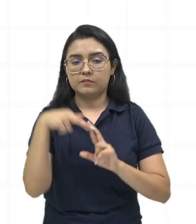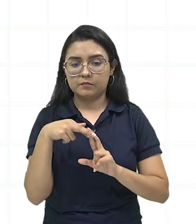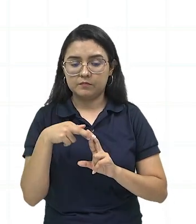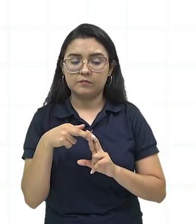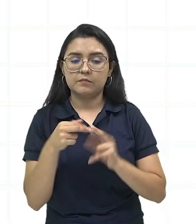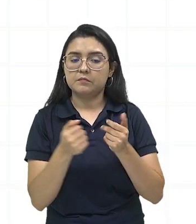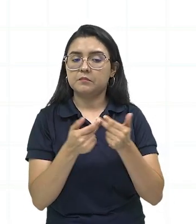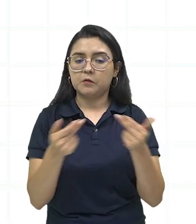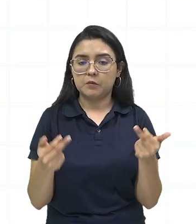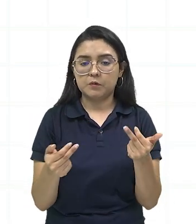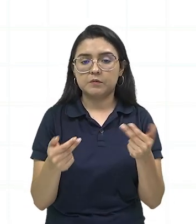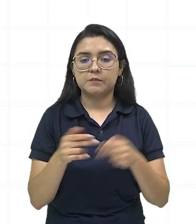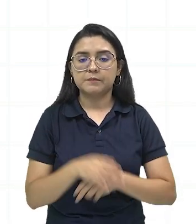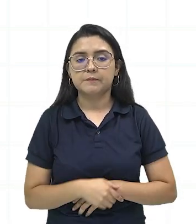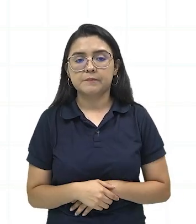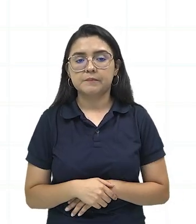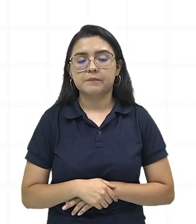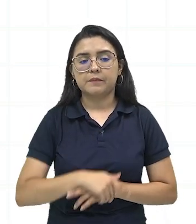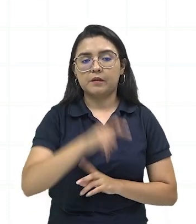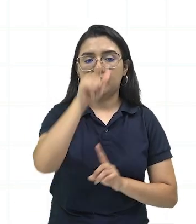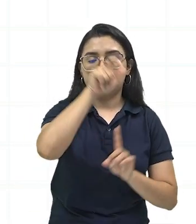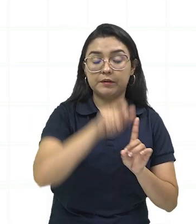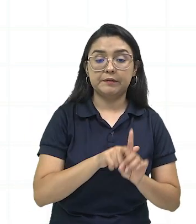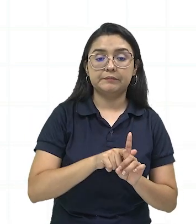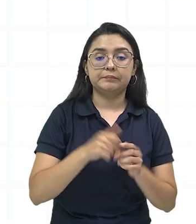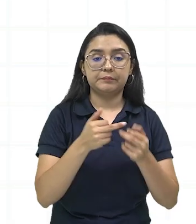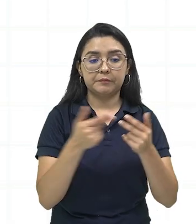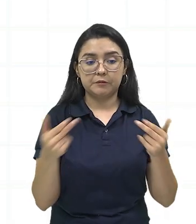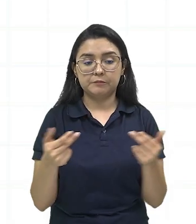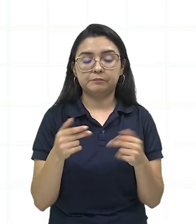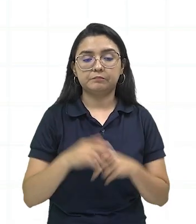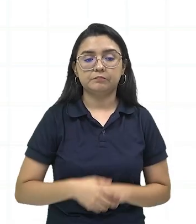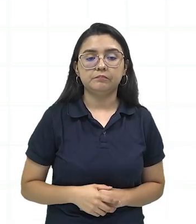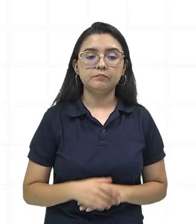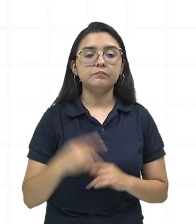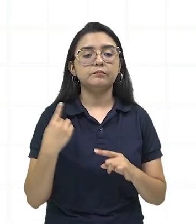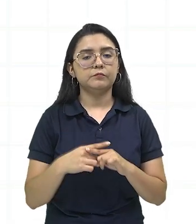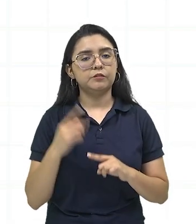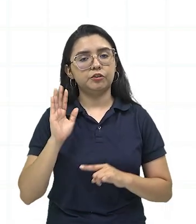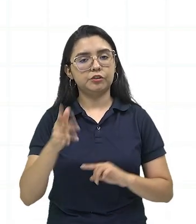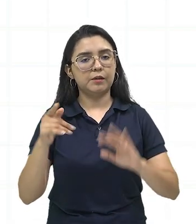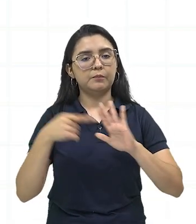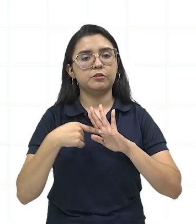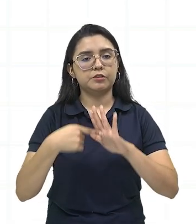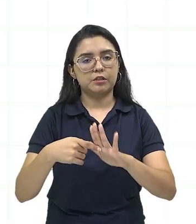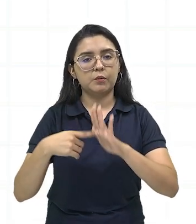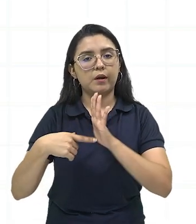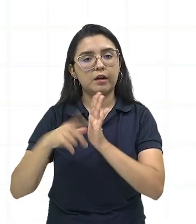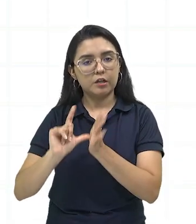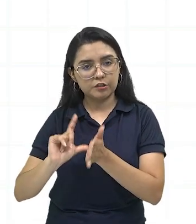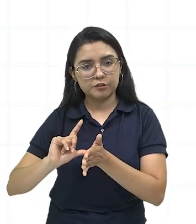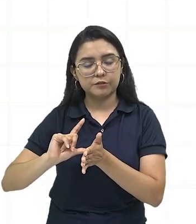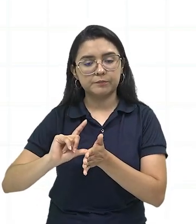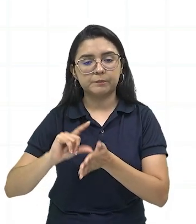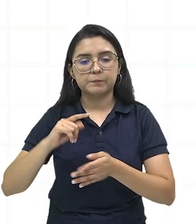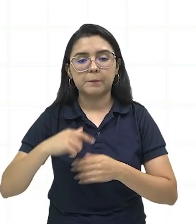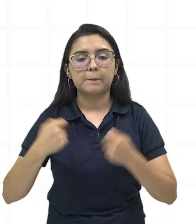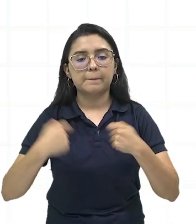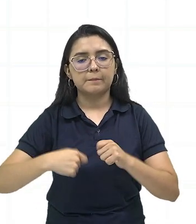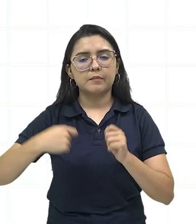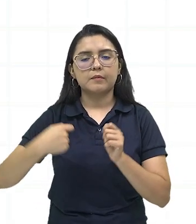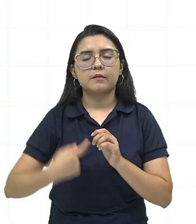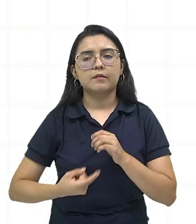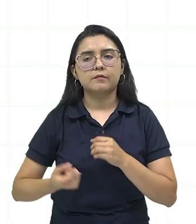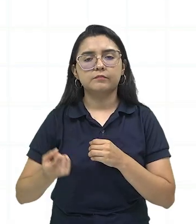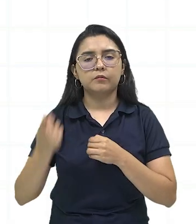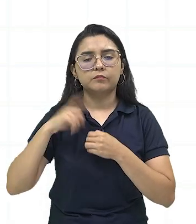a alguma coisa, a alguém, tá? Porque ele já foi mencionado. Então, se eu já foi mencionado, eu vou ter que voltar lá no